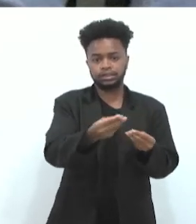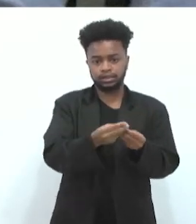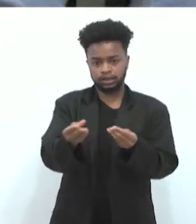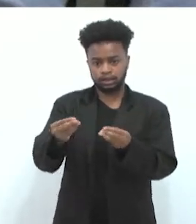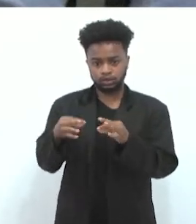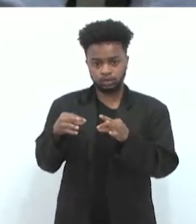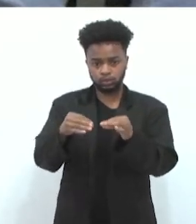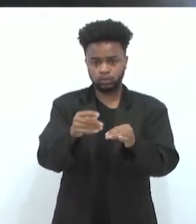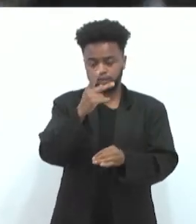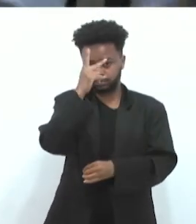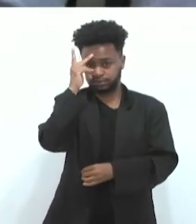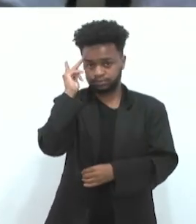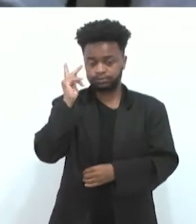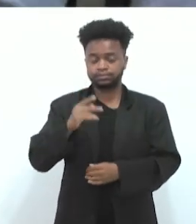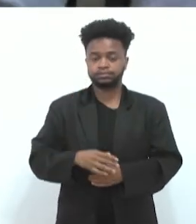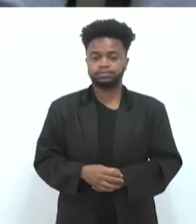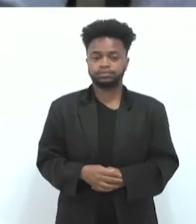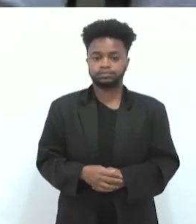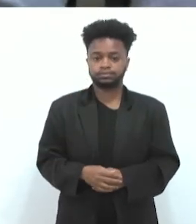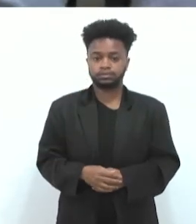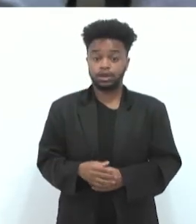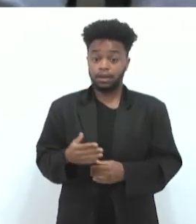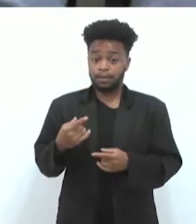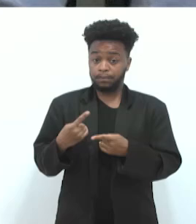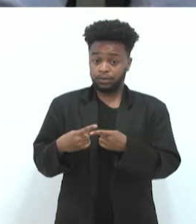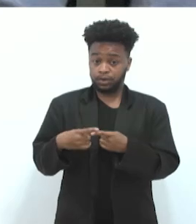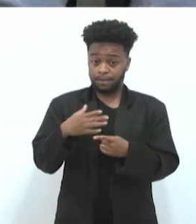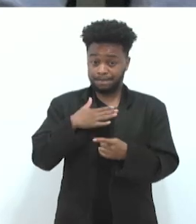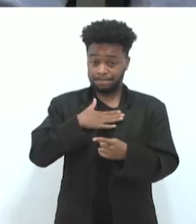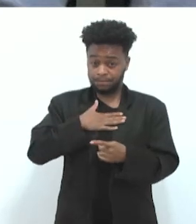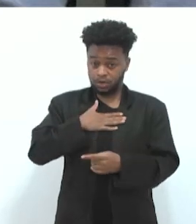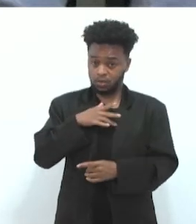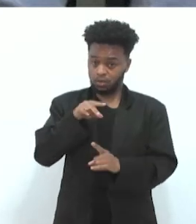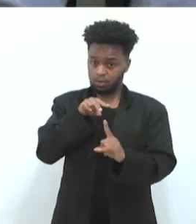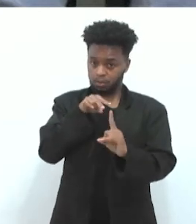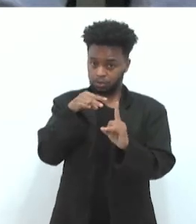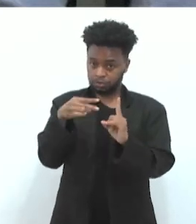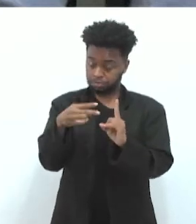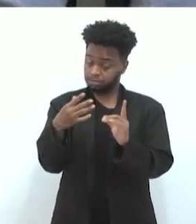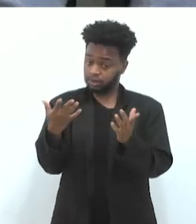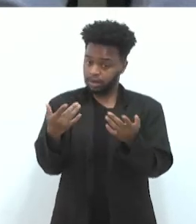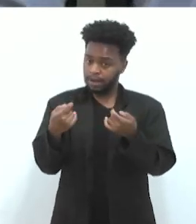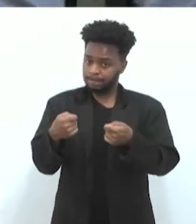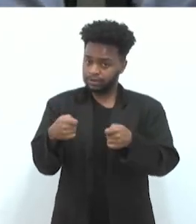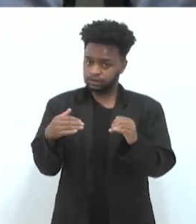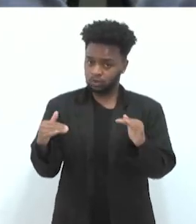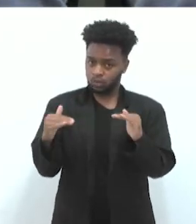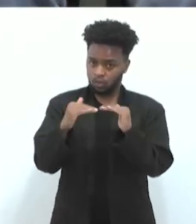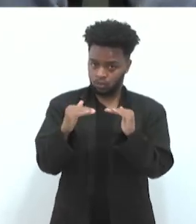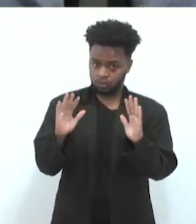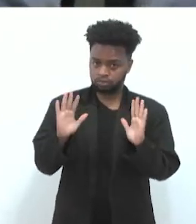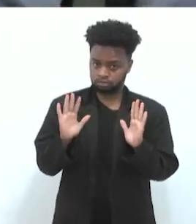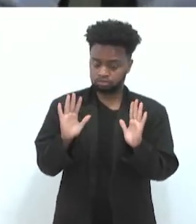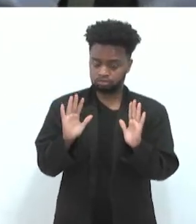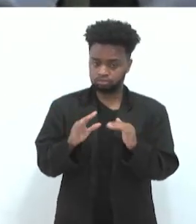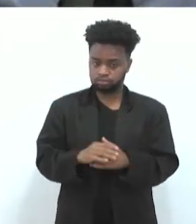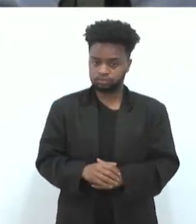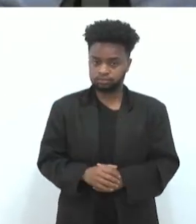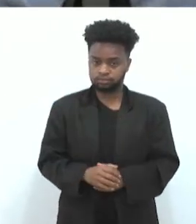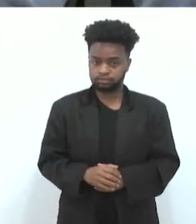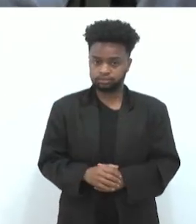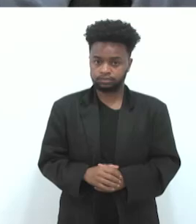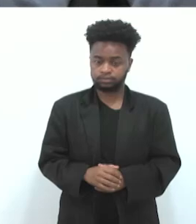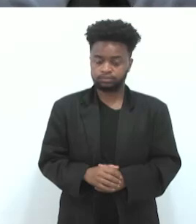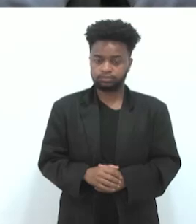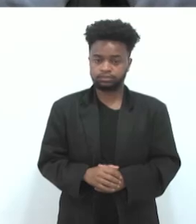bom. Porque, no meu entendimento, mas aí tem que consensuar, levar essa questão também,